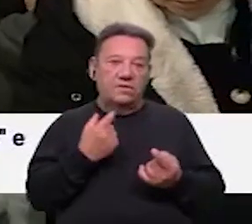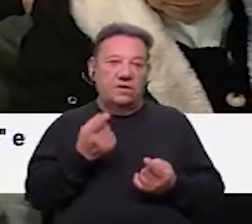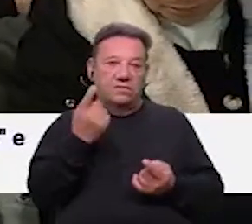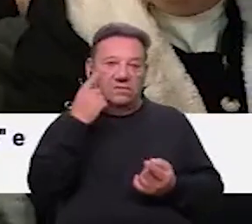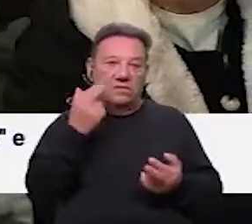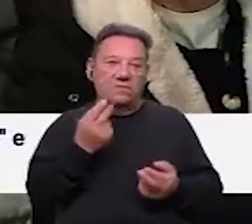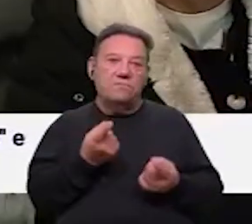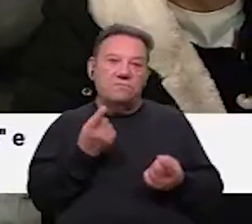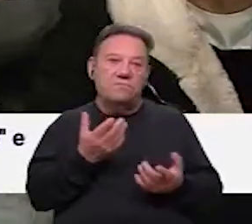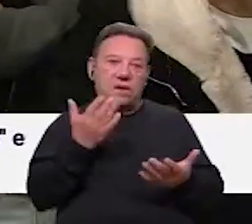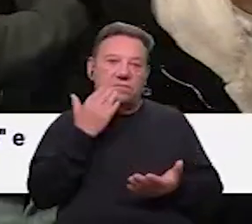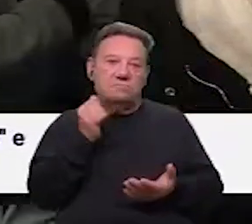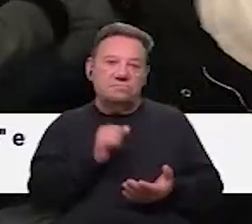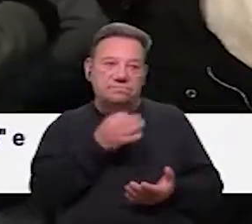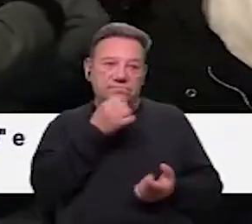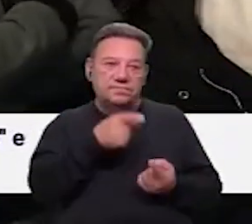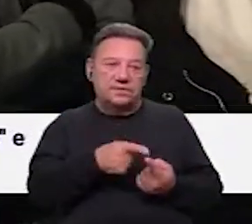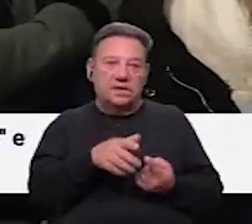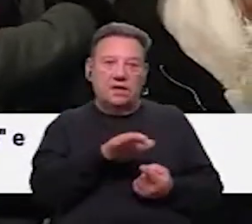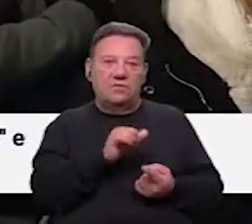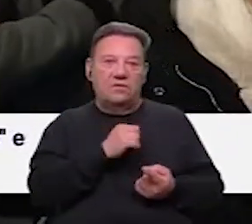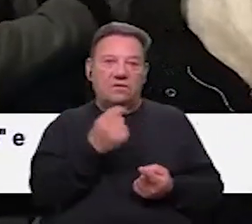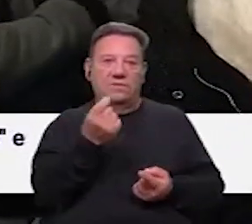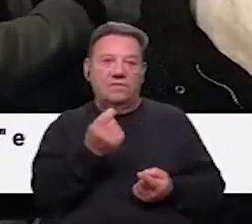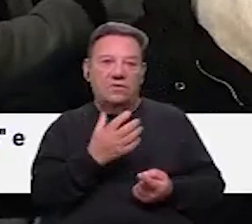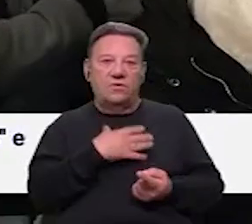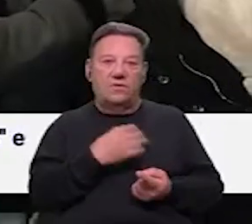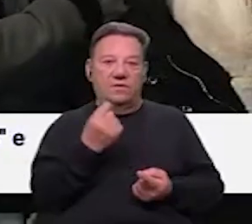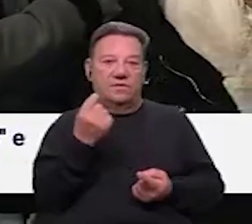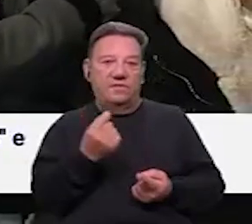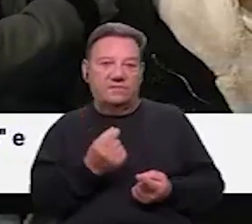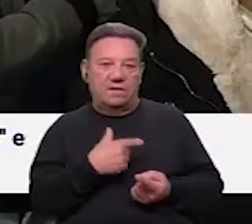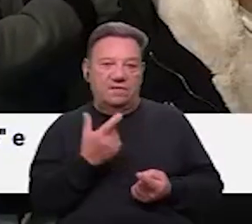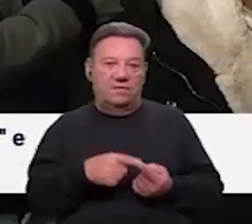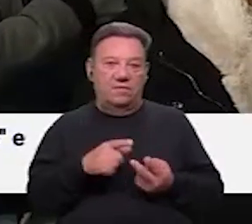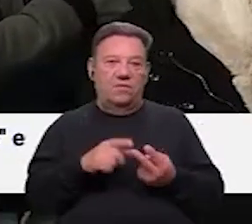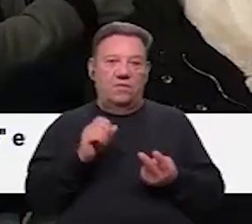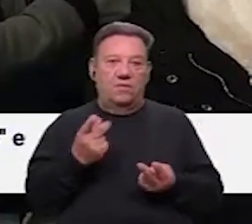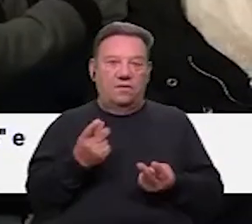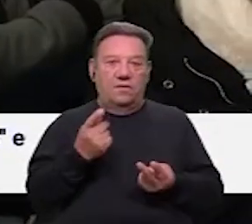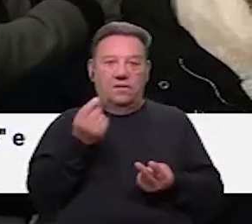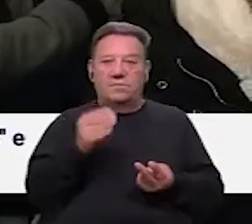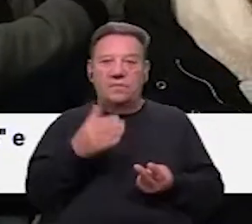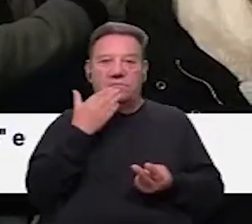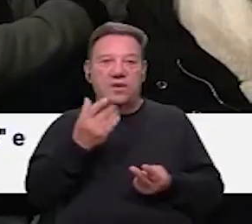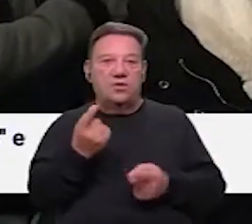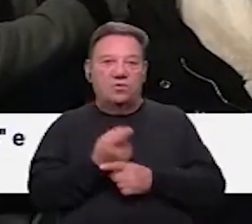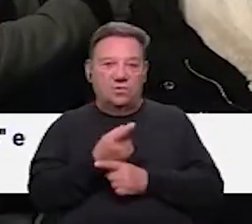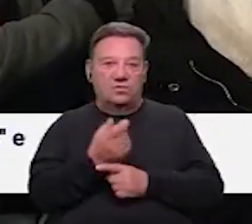uns desejos mais específicos, na área do desenho, quando gostam de desenhar, ou há meninos que pedem